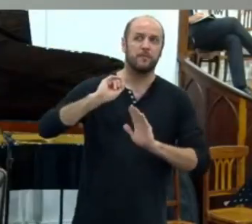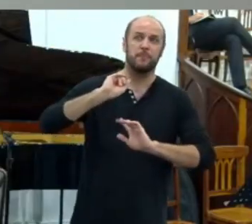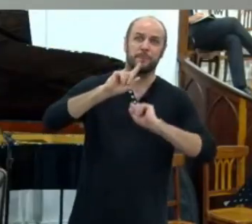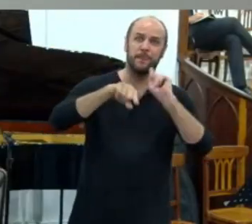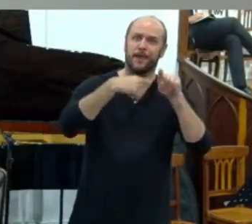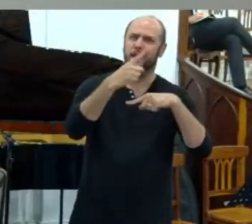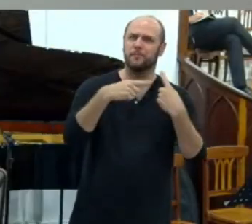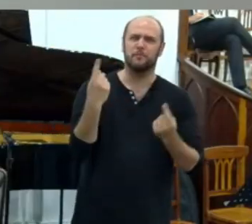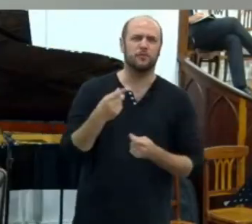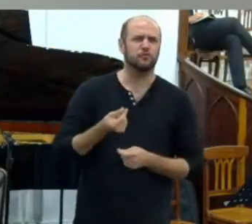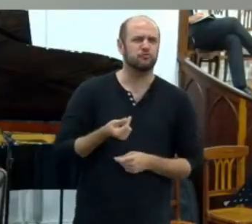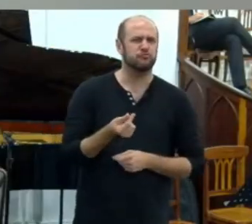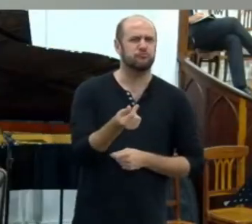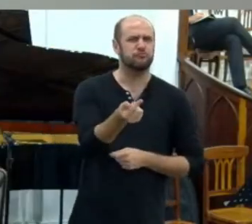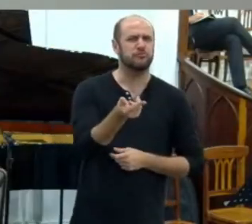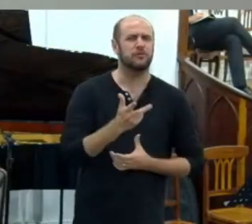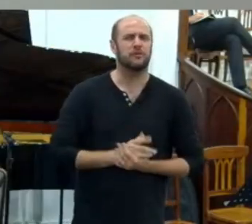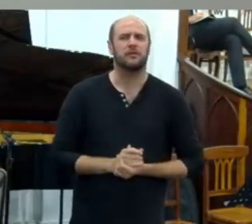depois,